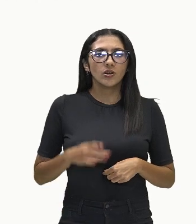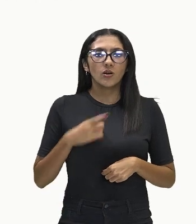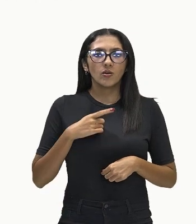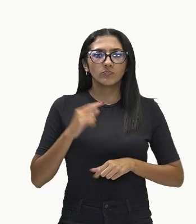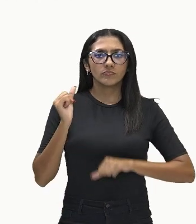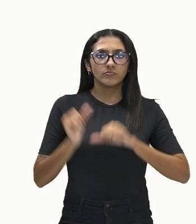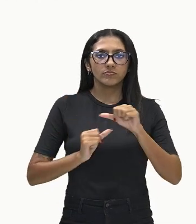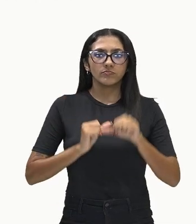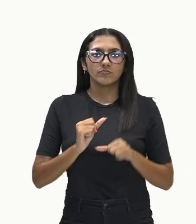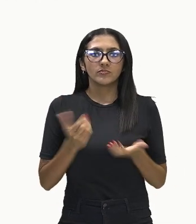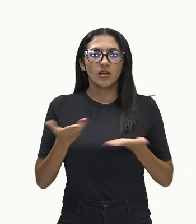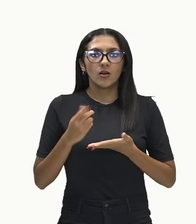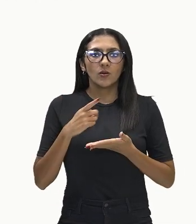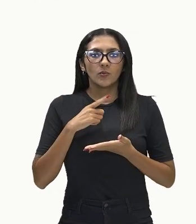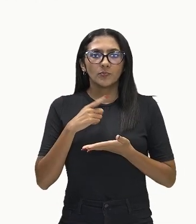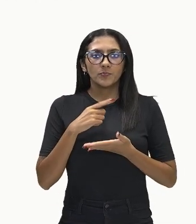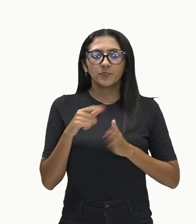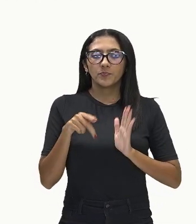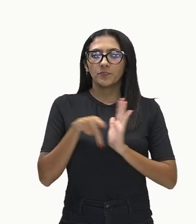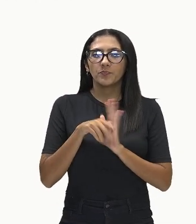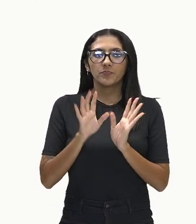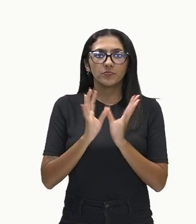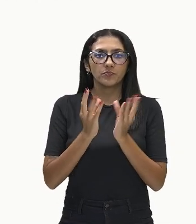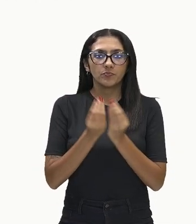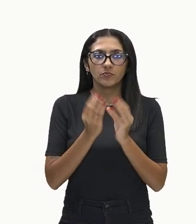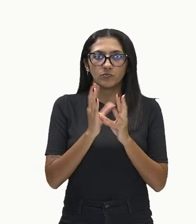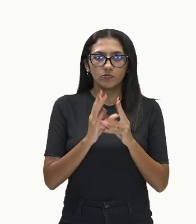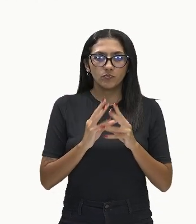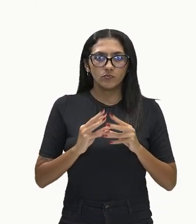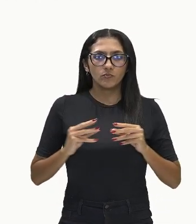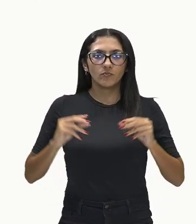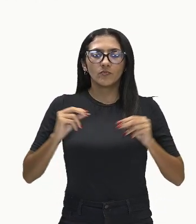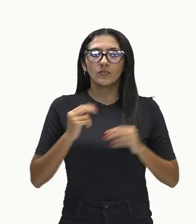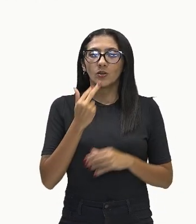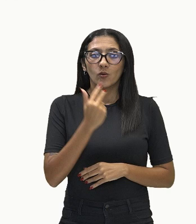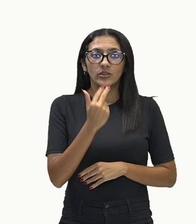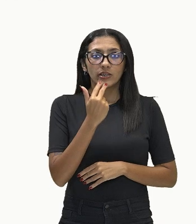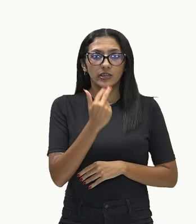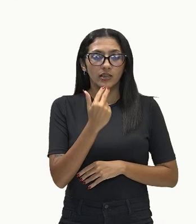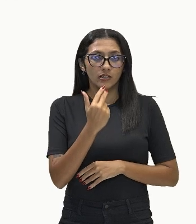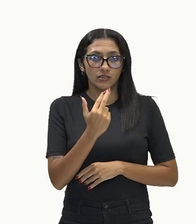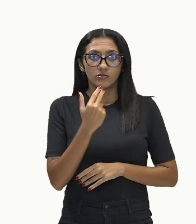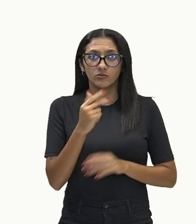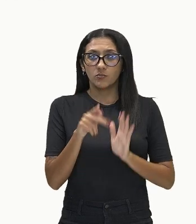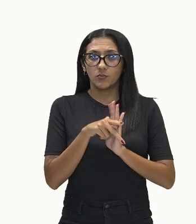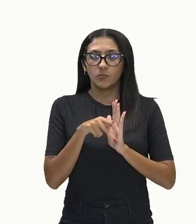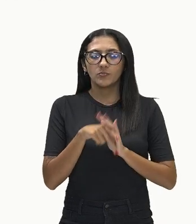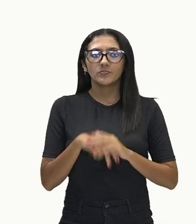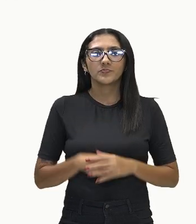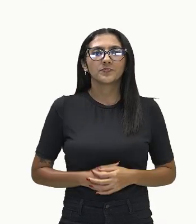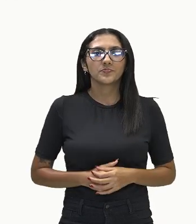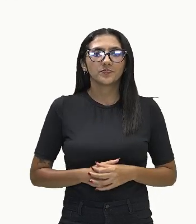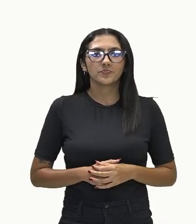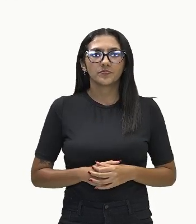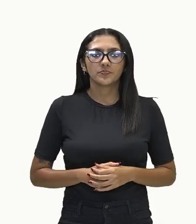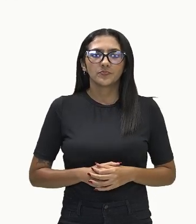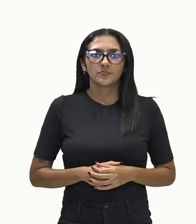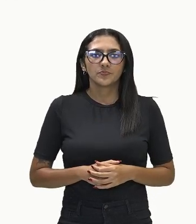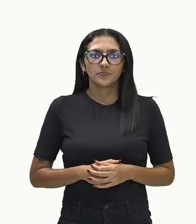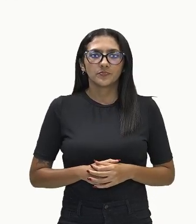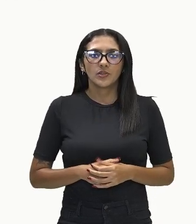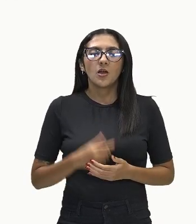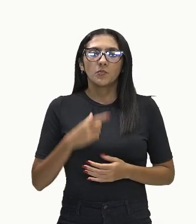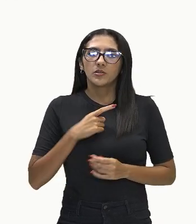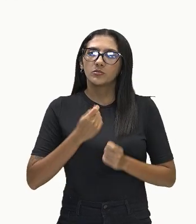vai iniciar a parte de absorção do nutriente, ou seja, para que chegue, entre na